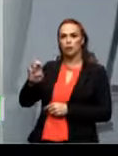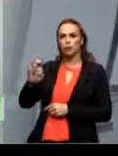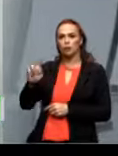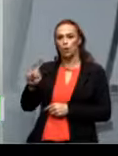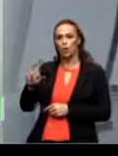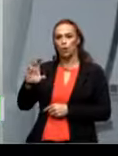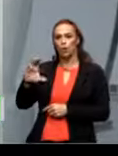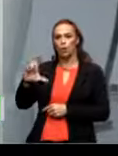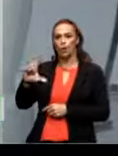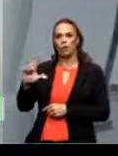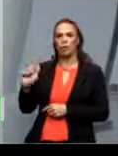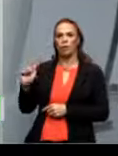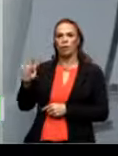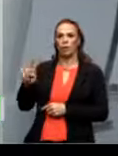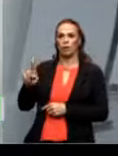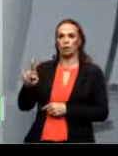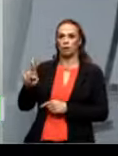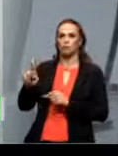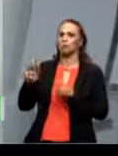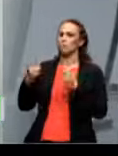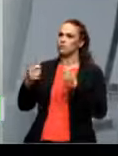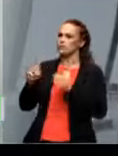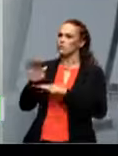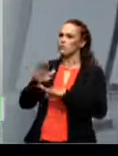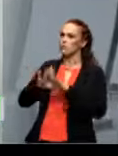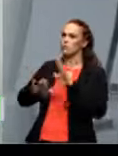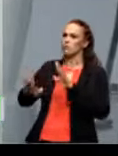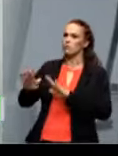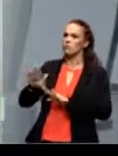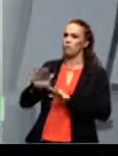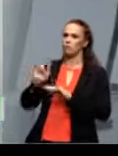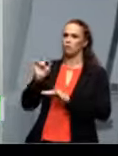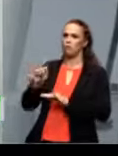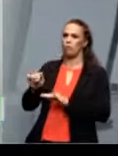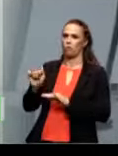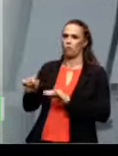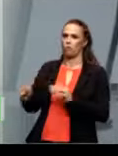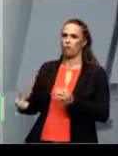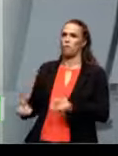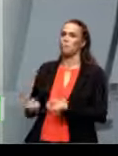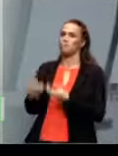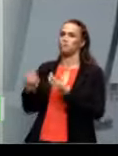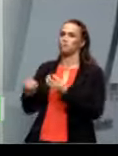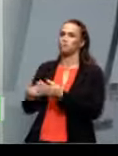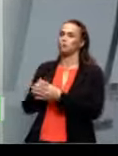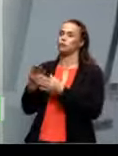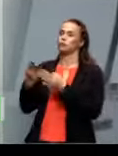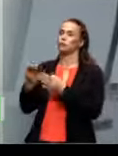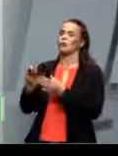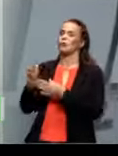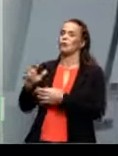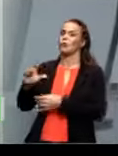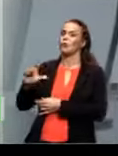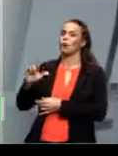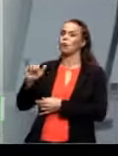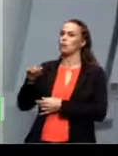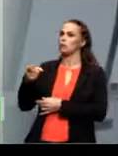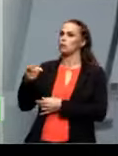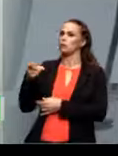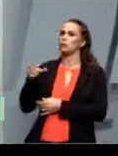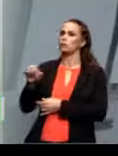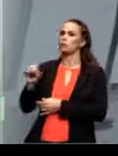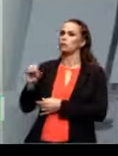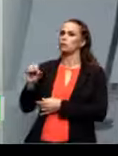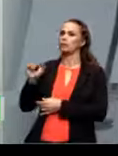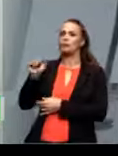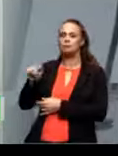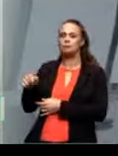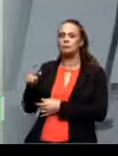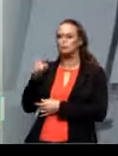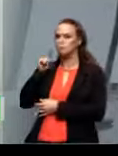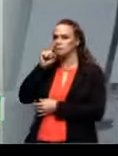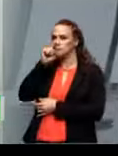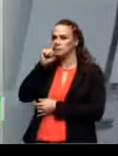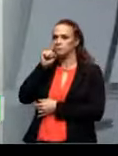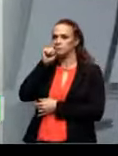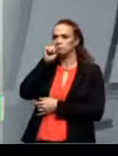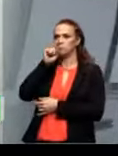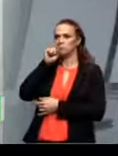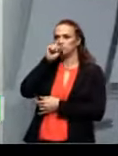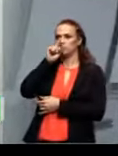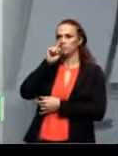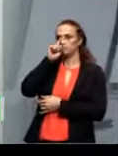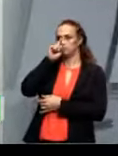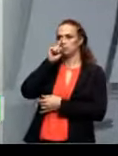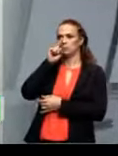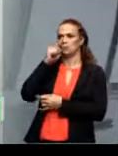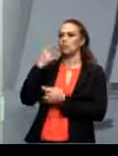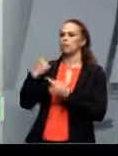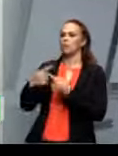cuidado que nós temos que ter também é com o lixo que elas produzem, né? Então, e tem que ter um cuidado especial com esse lixo radioativo,